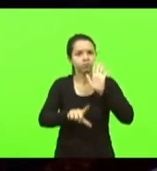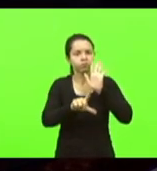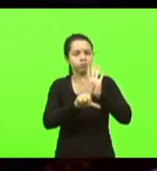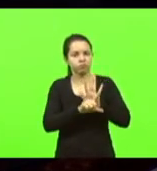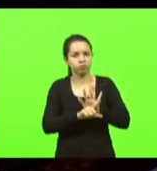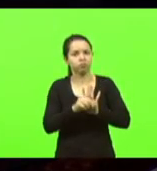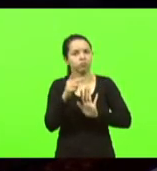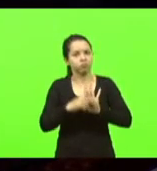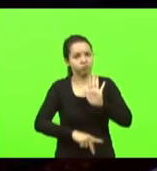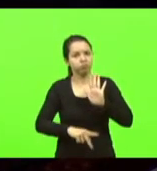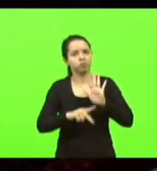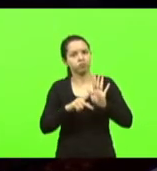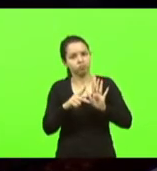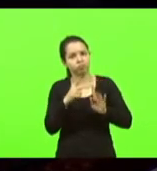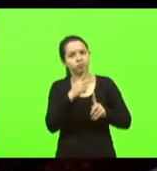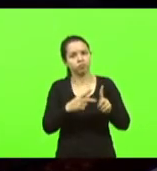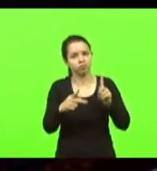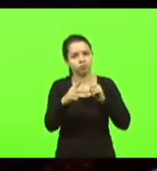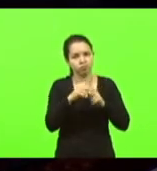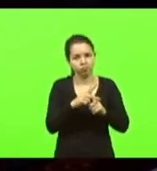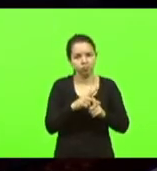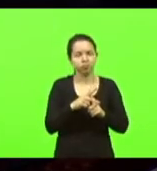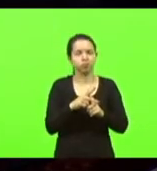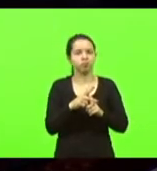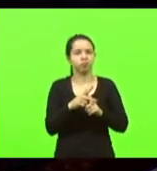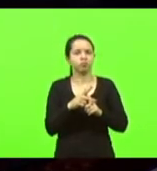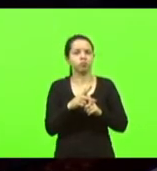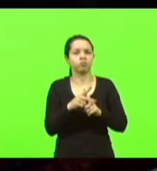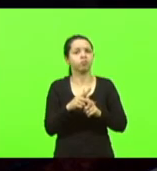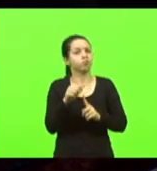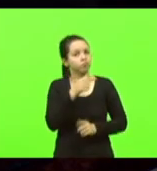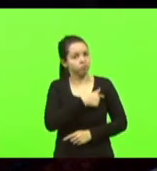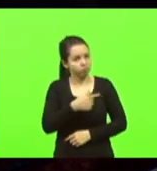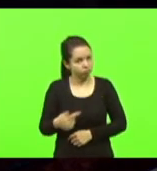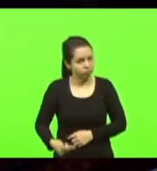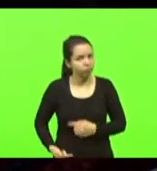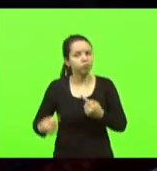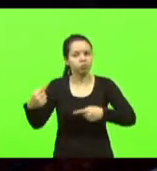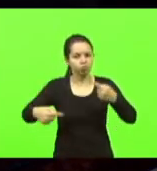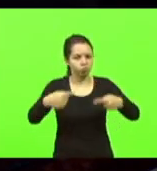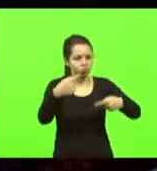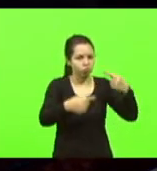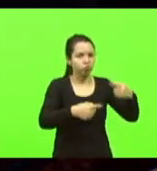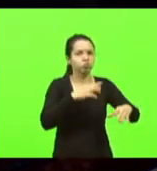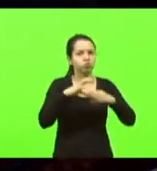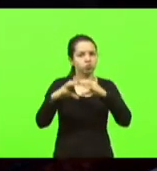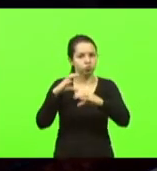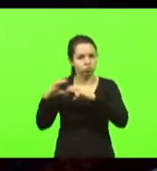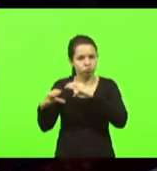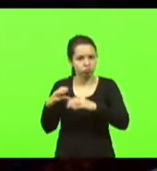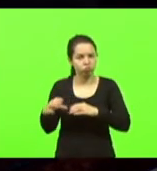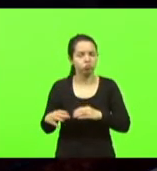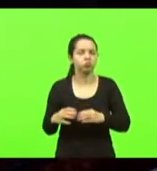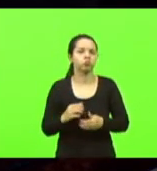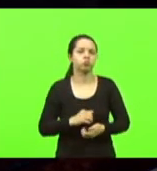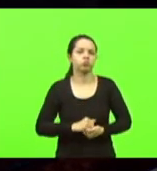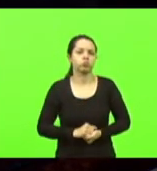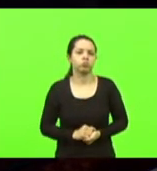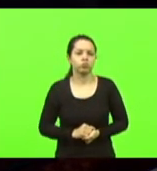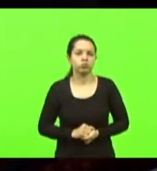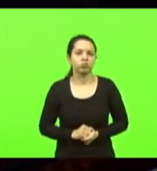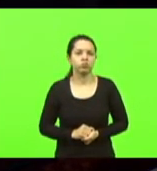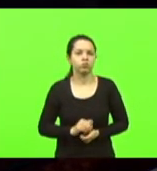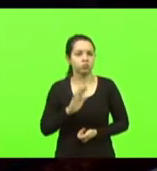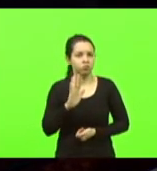estadual é um governo que dialoga e que adota princípios agora e o requerimento